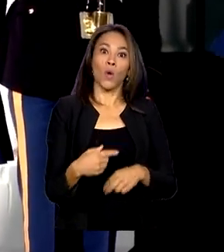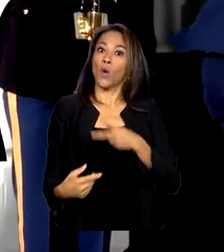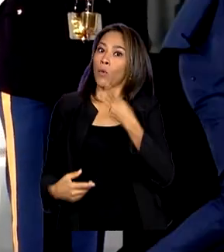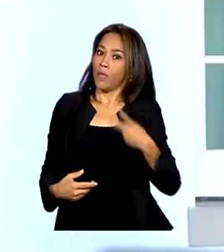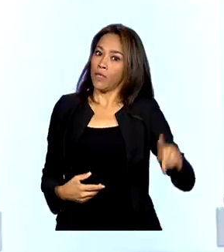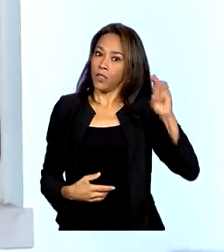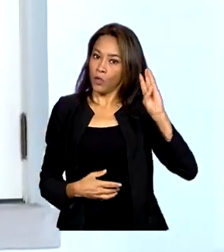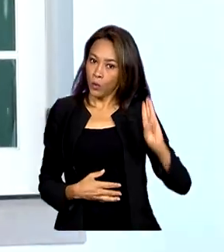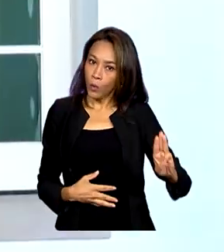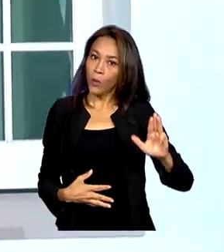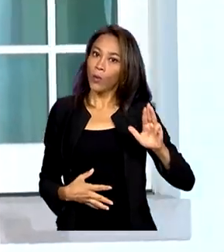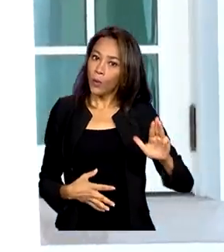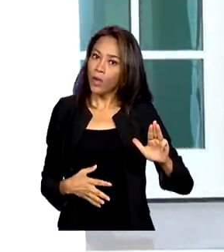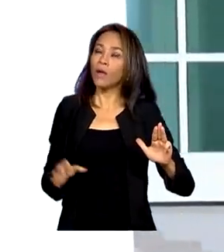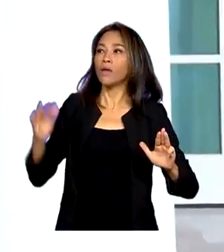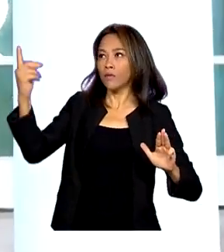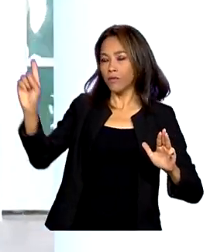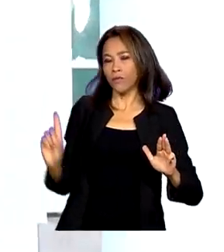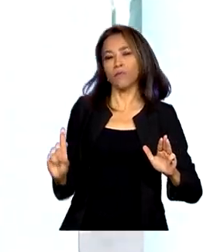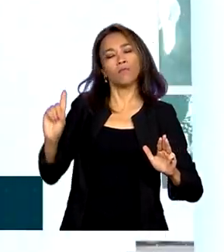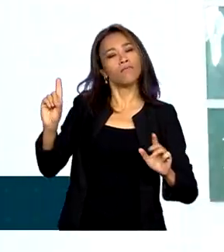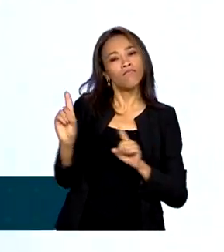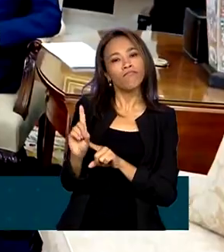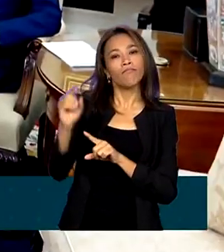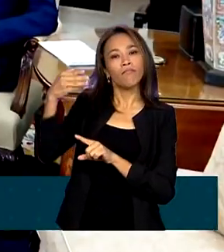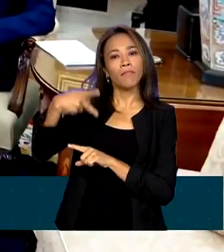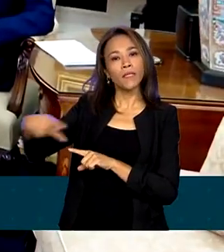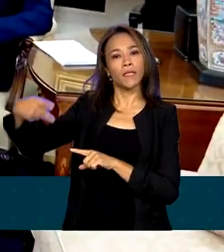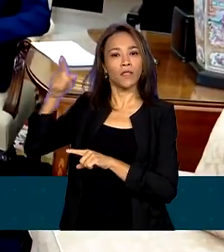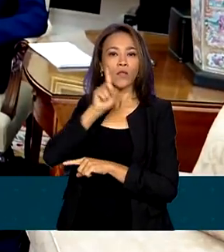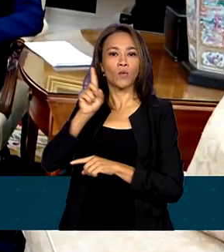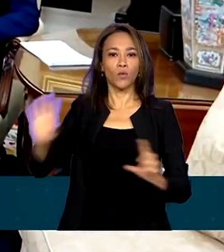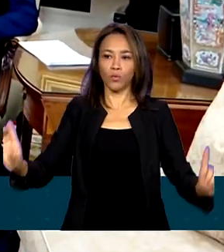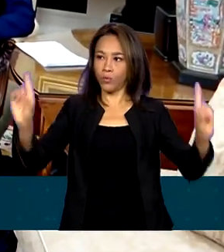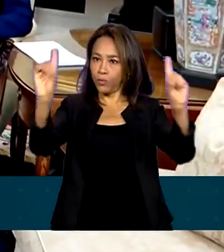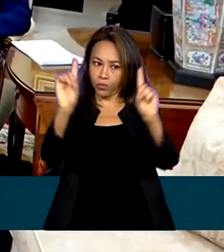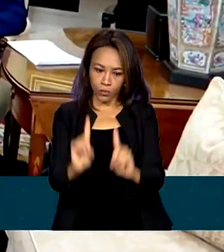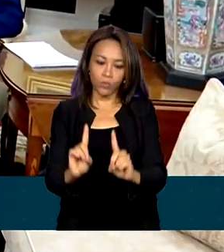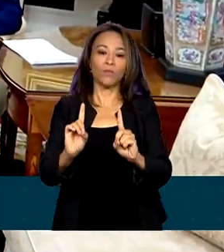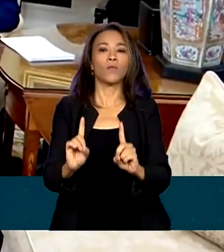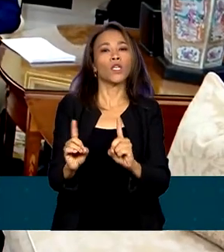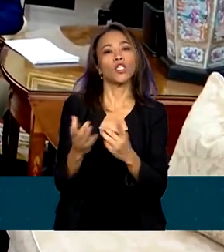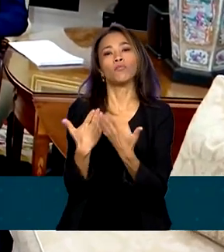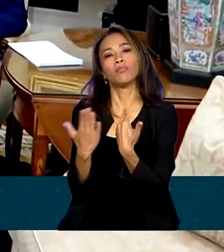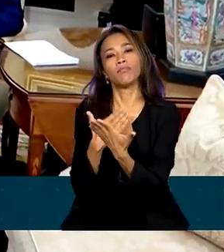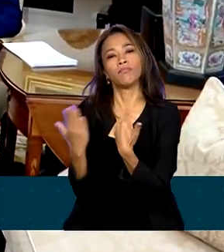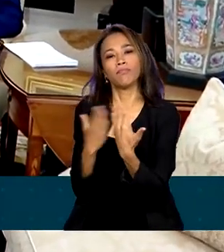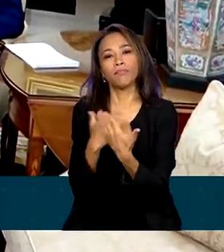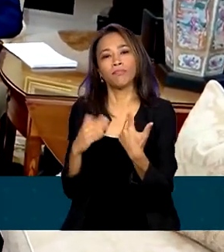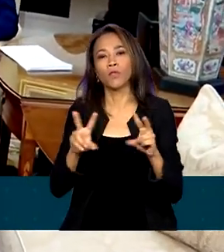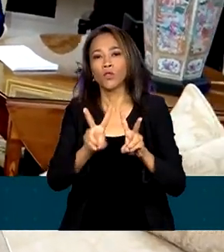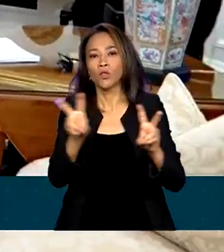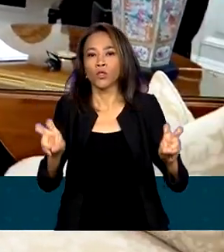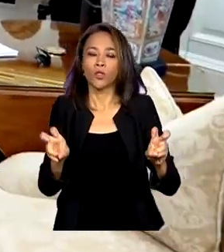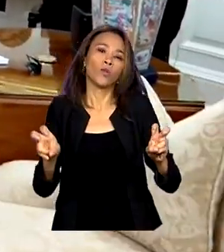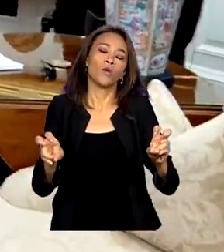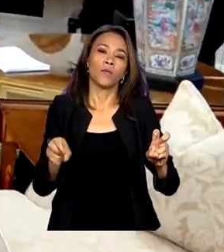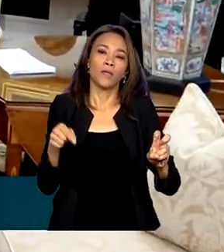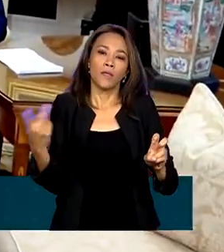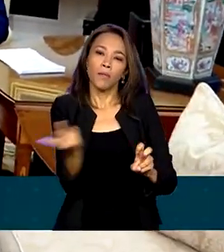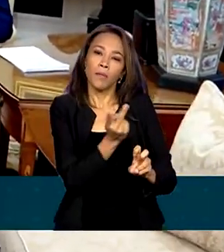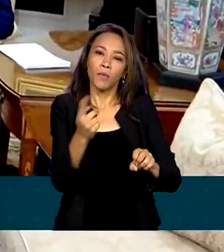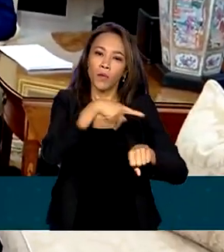foi recebido por Joe Biden na Casa Branca. Os dois líderes discutiram as relações bilaterais e a